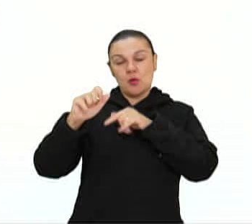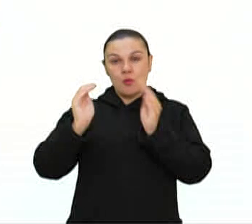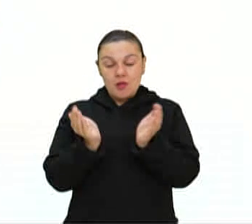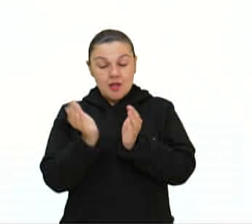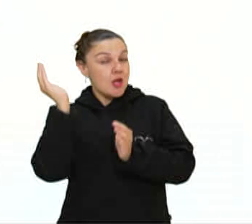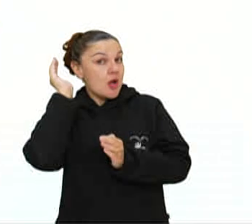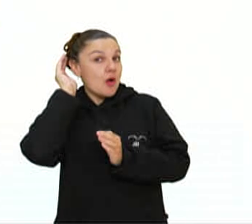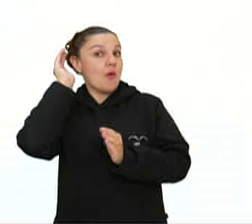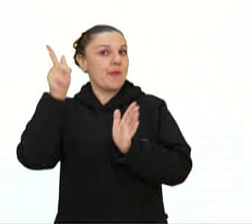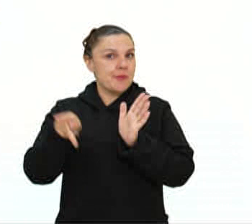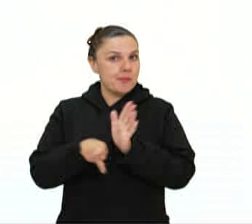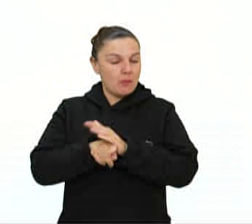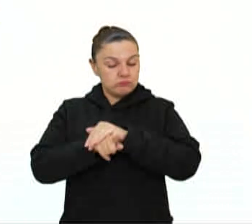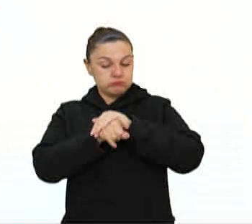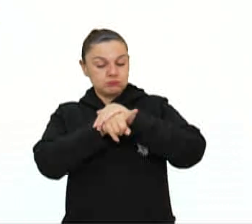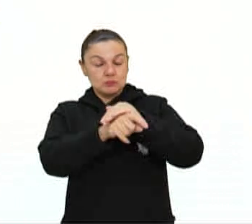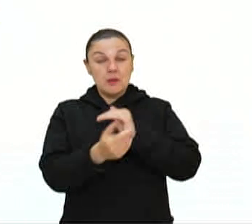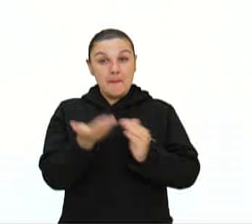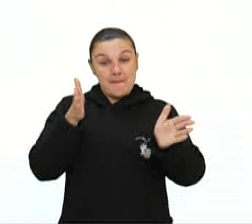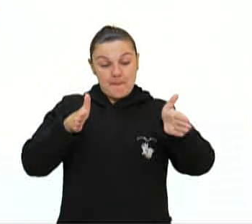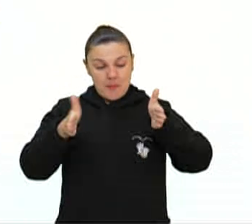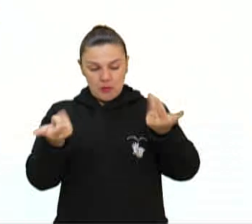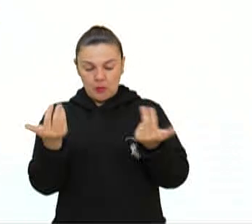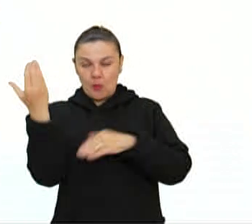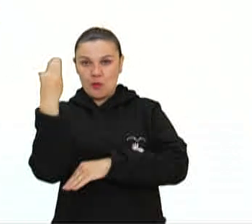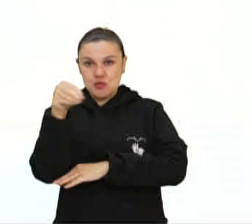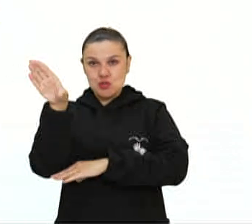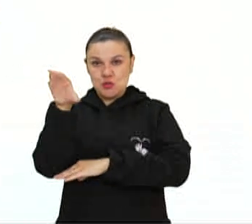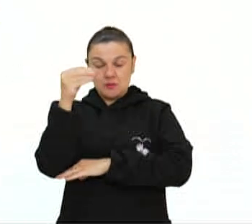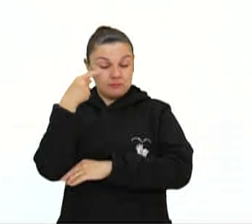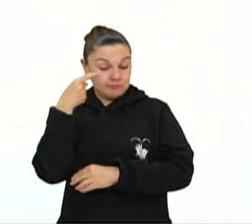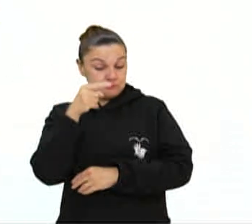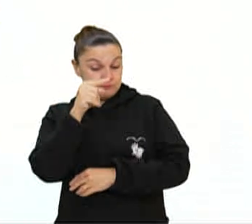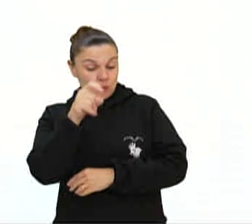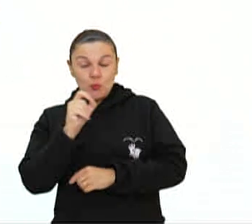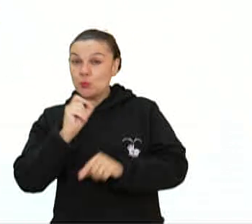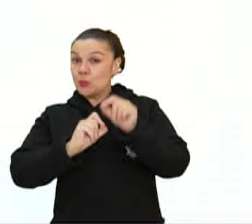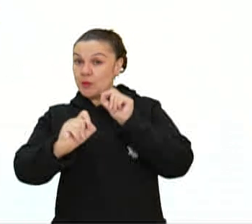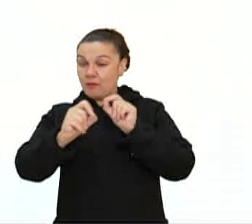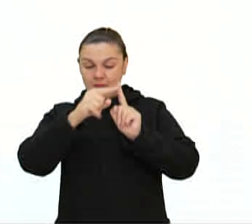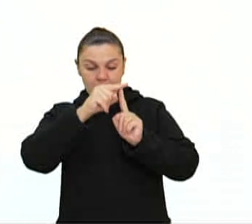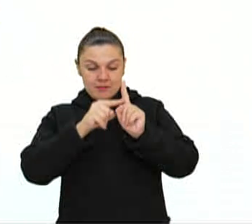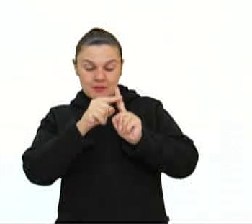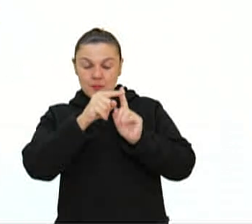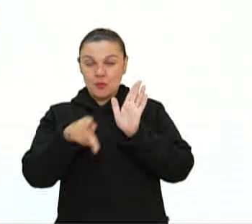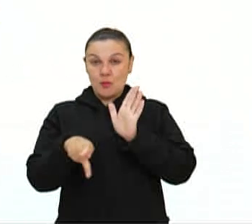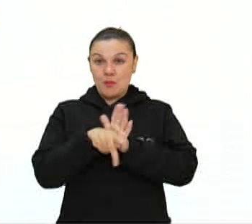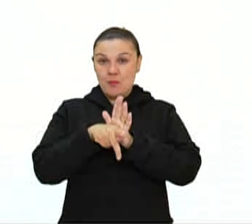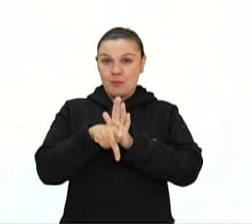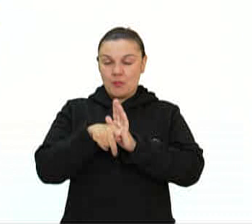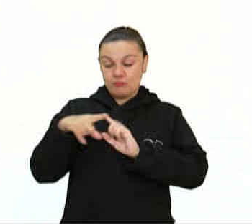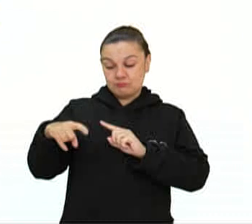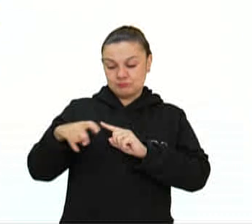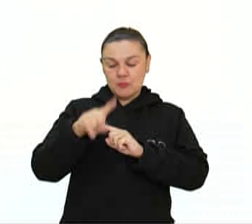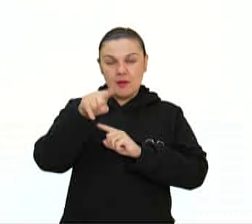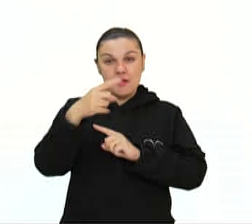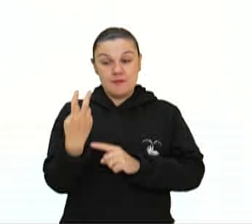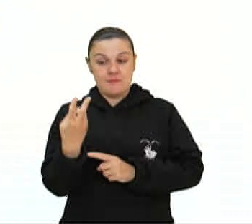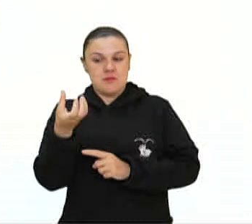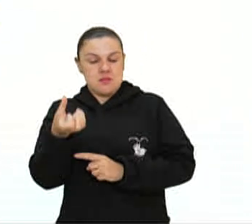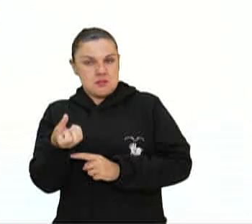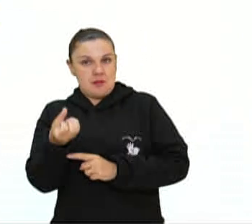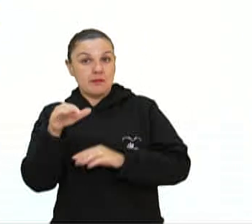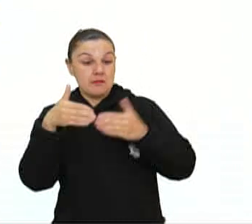lá no mesmo período que os dinossauros. Foi assim que os cientistas perceberam que a temperatura corporal dos moluscos era de 26 graus, enquanto